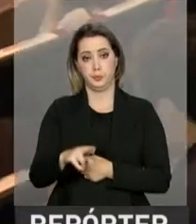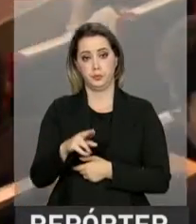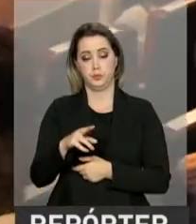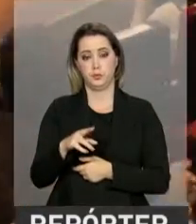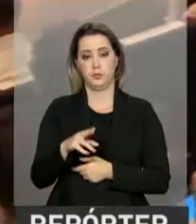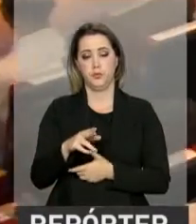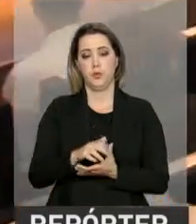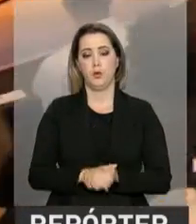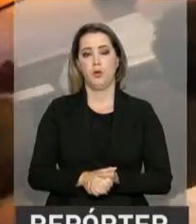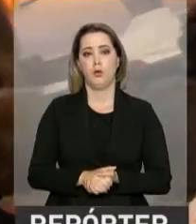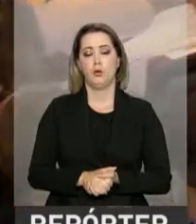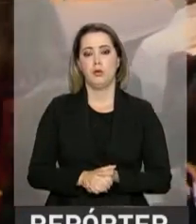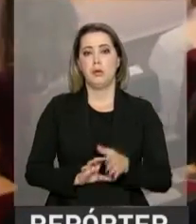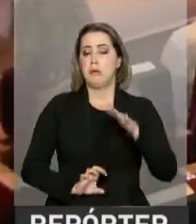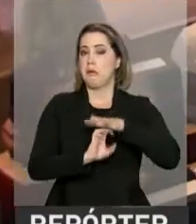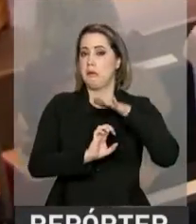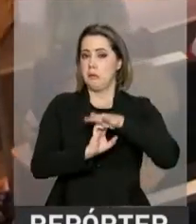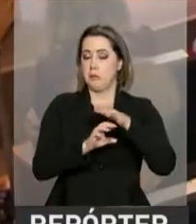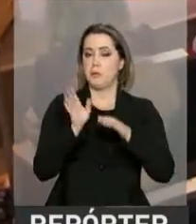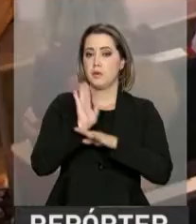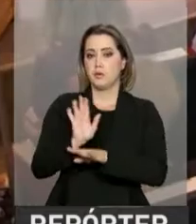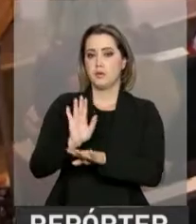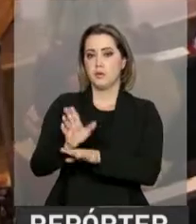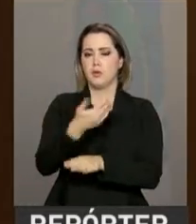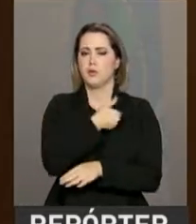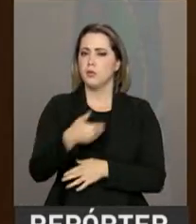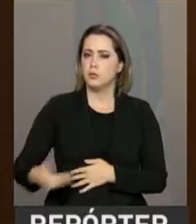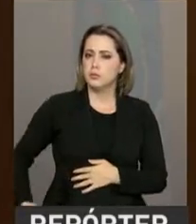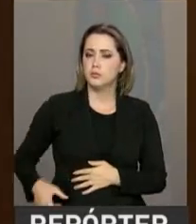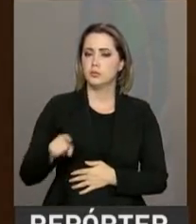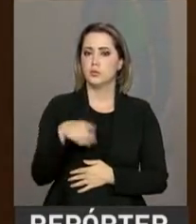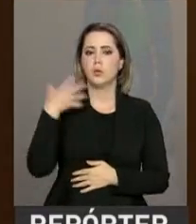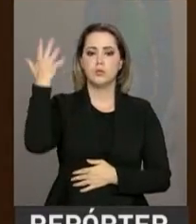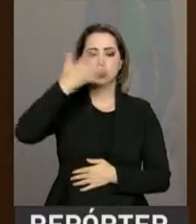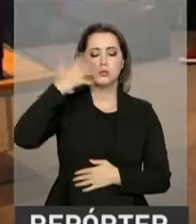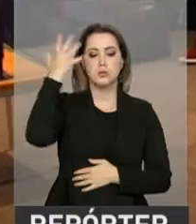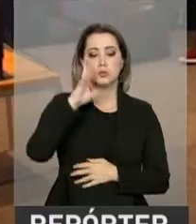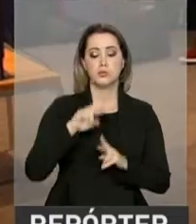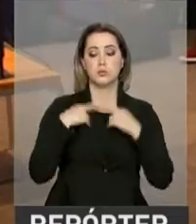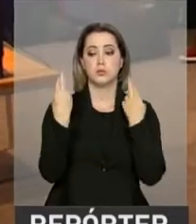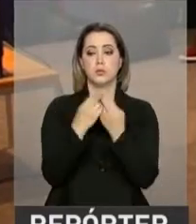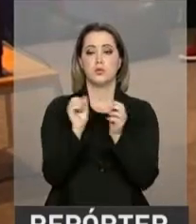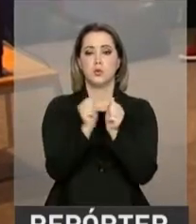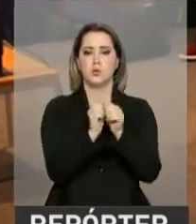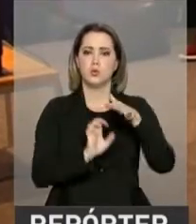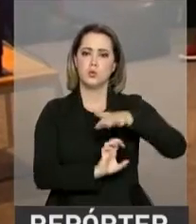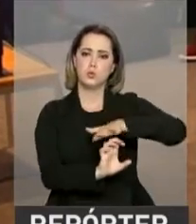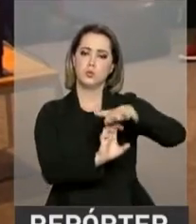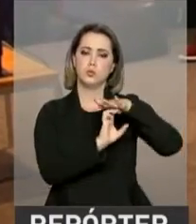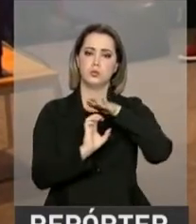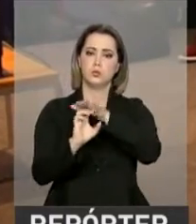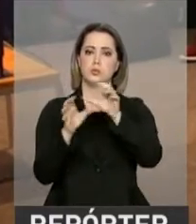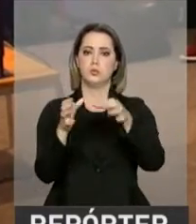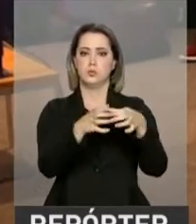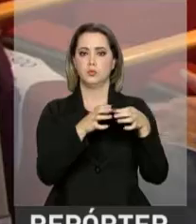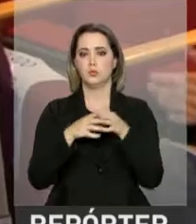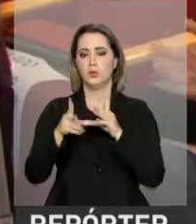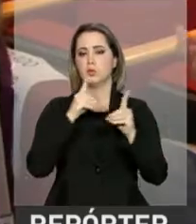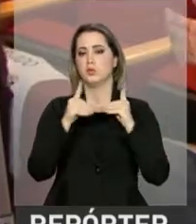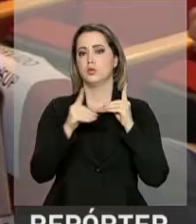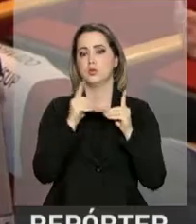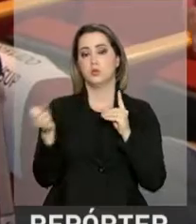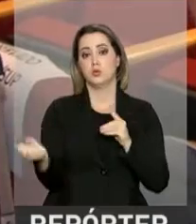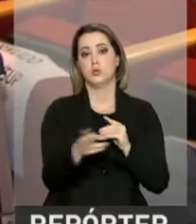governo apoia empresas como essas. O assunto foi tema de um seminário que reuniu empresários interessados na área para debater